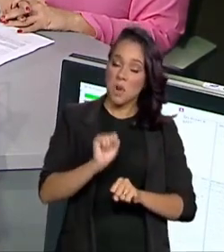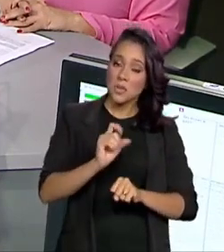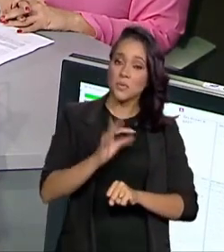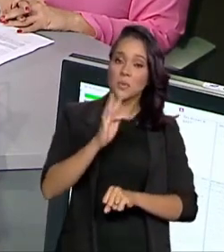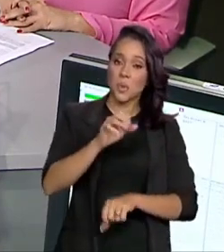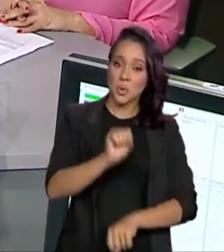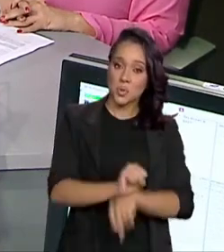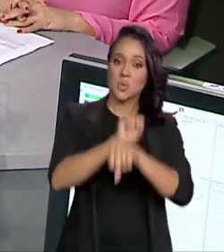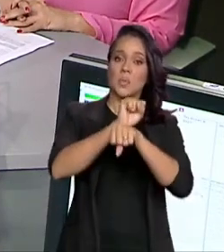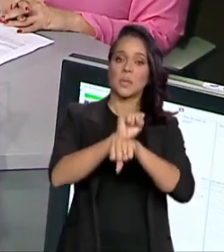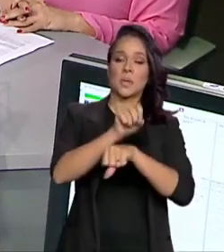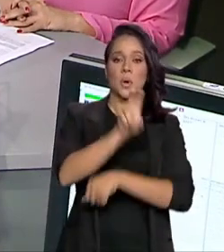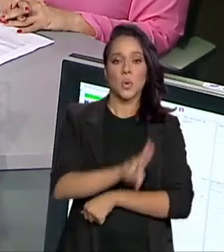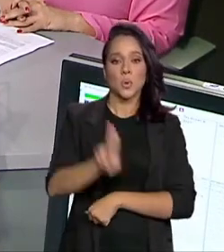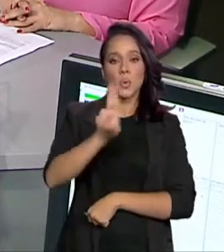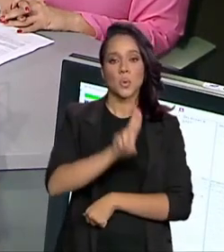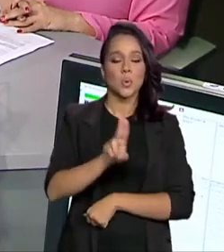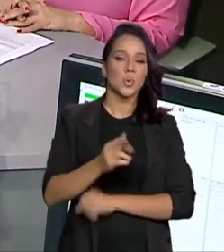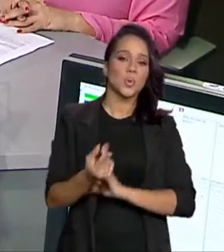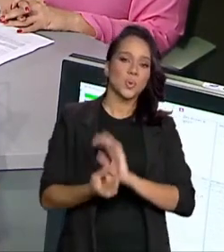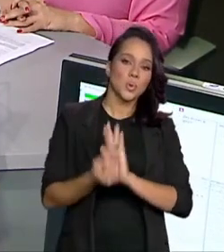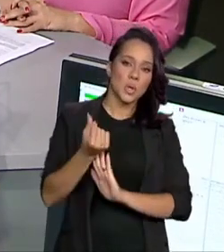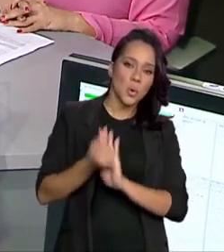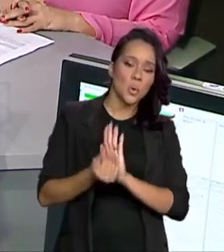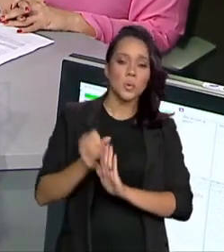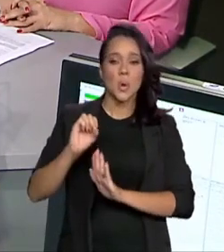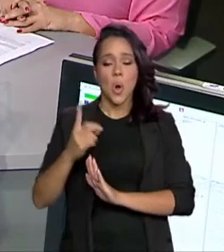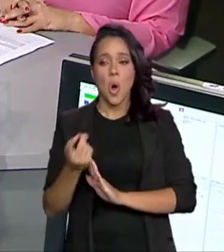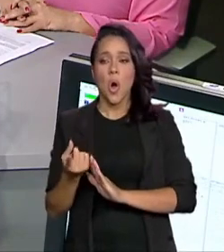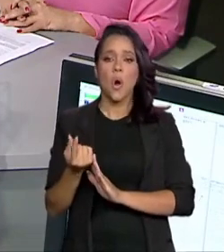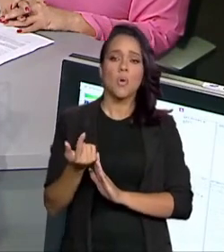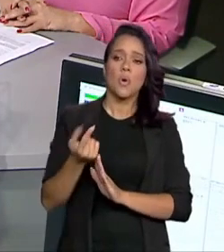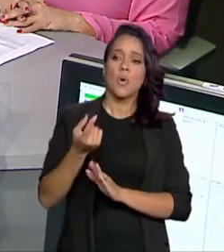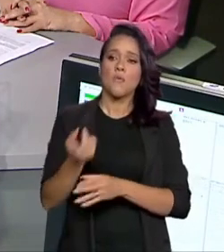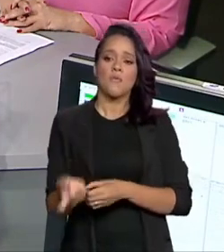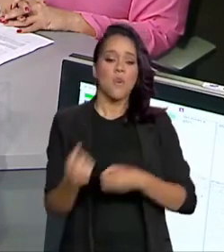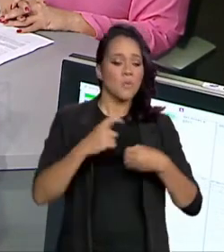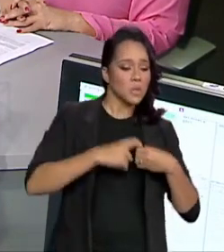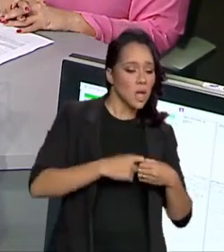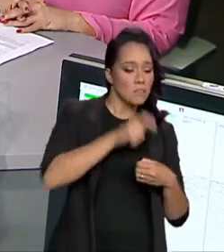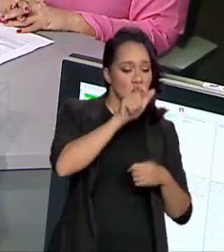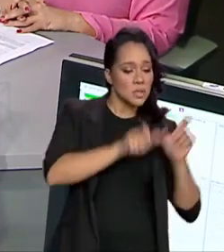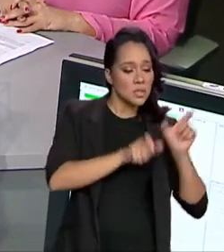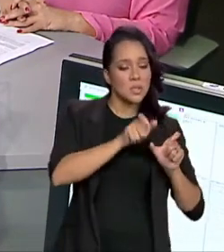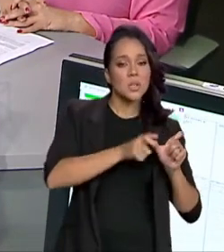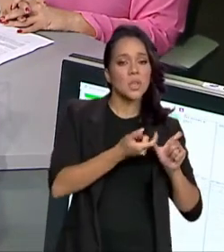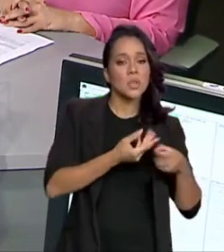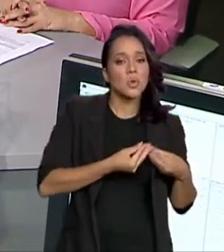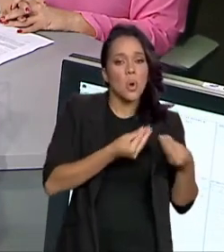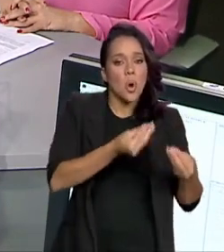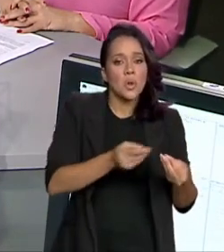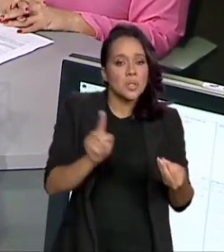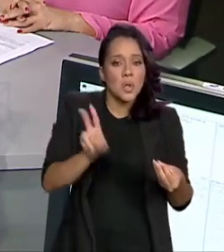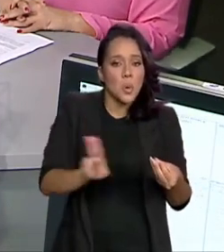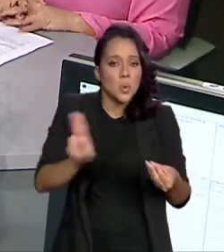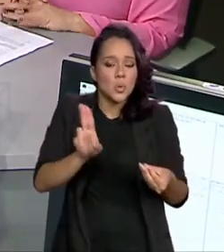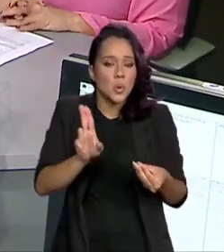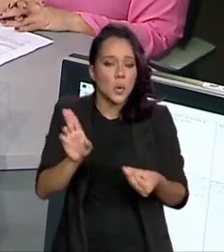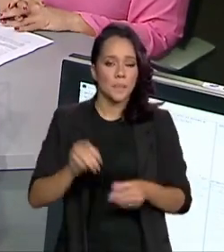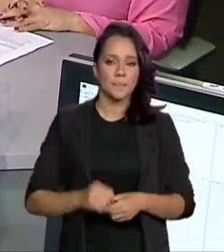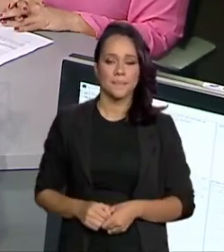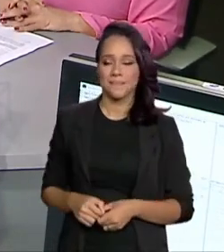suspensão do uso dos recursos e/ou a devolução aos doadores daqueles não utilizados. Então,